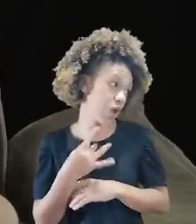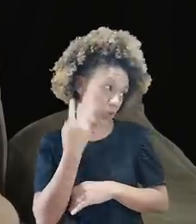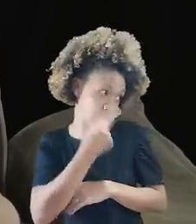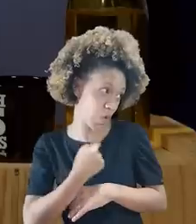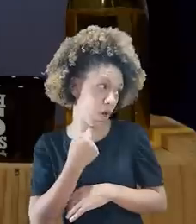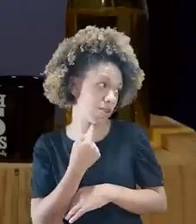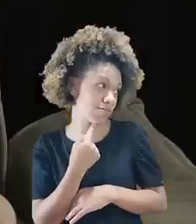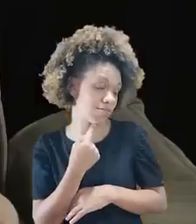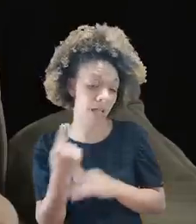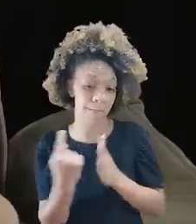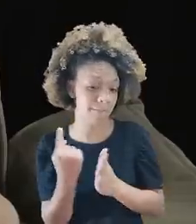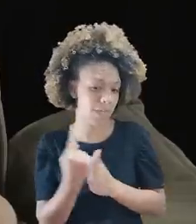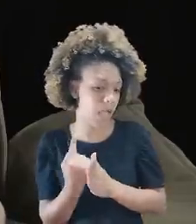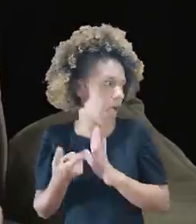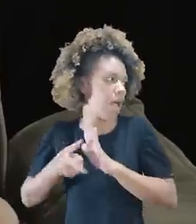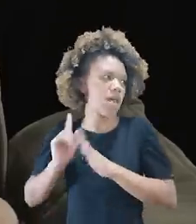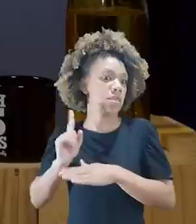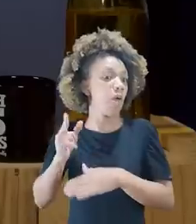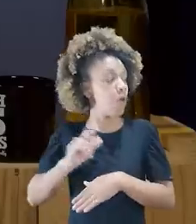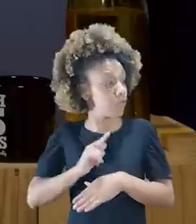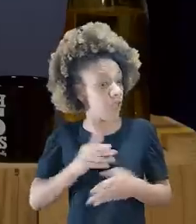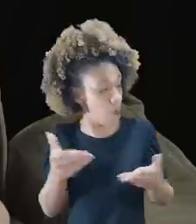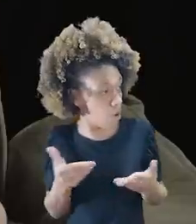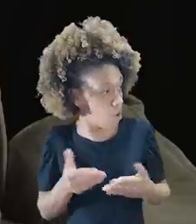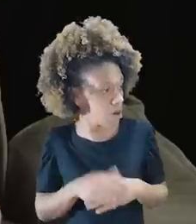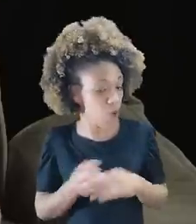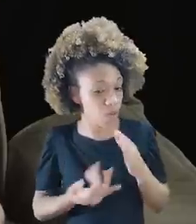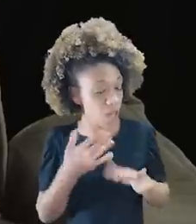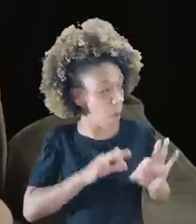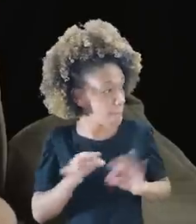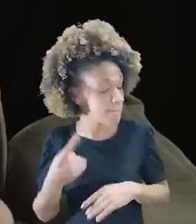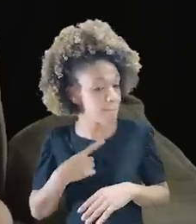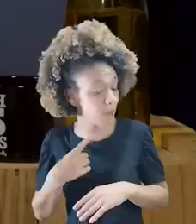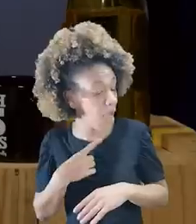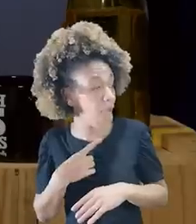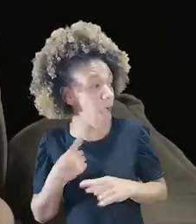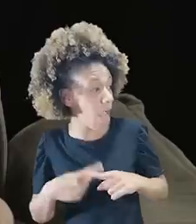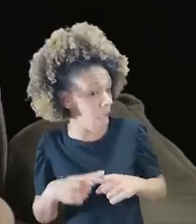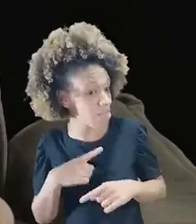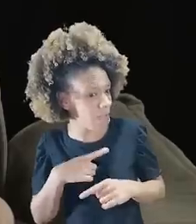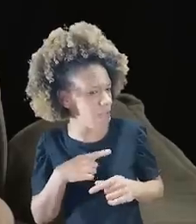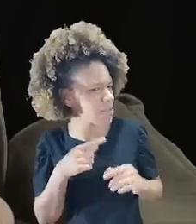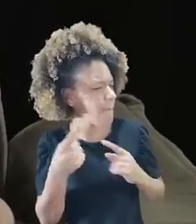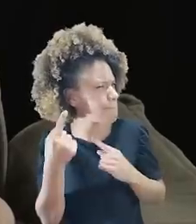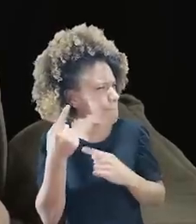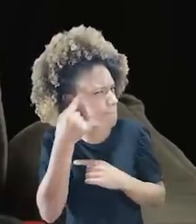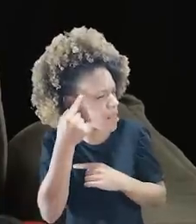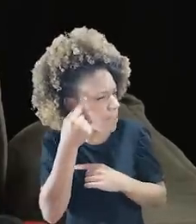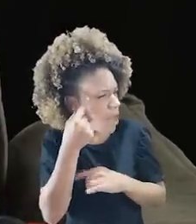essas questões Então não é que eu tive eu tenho eu criei esse projeto porque eu tenho essas questões porque é uma questão de